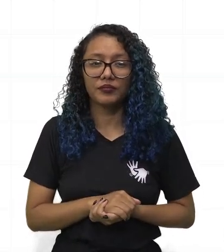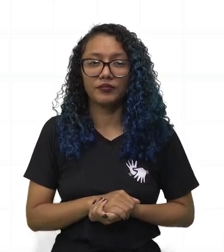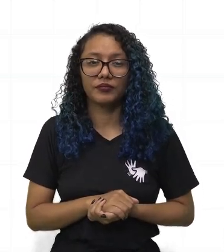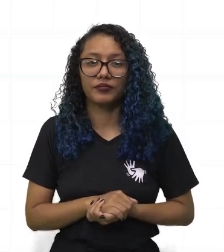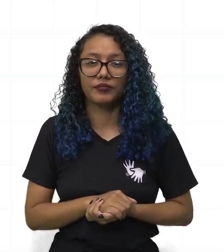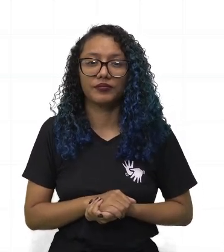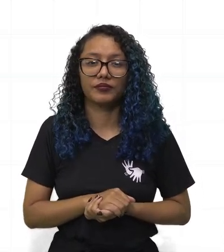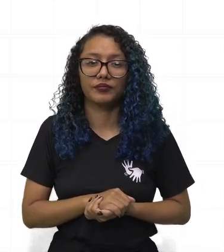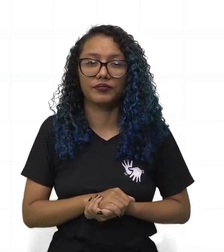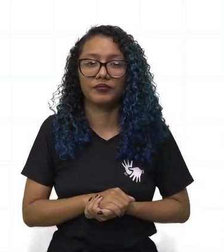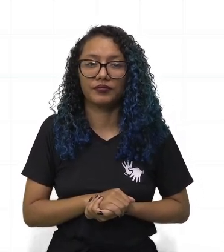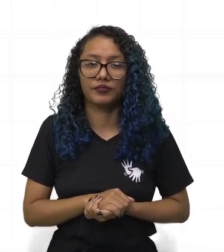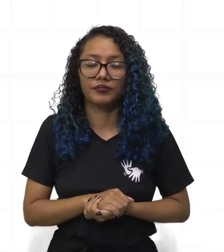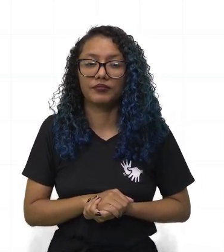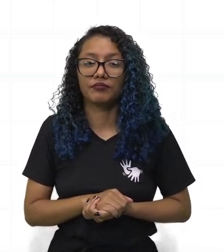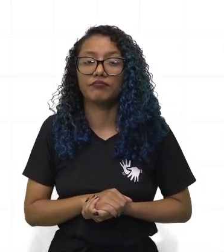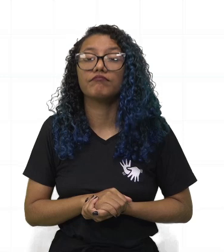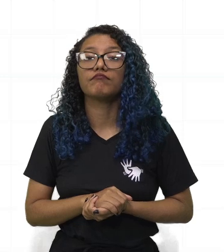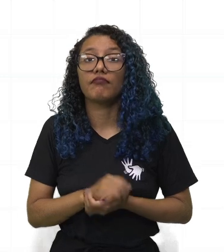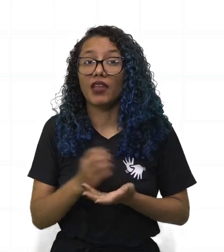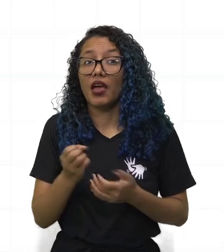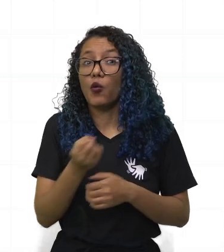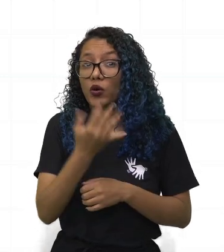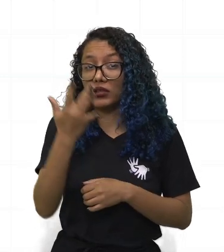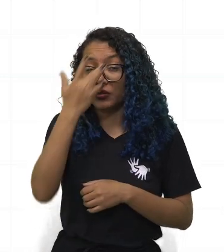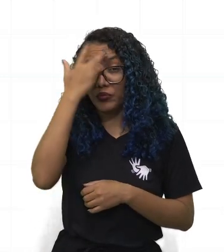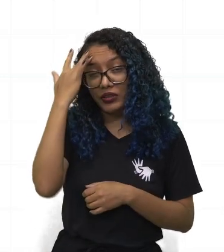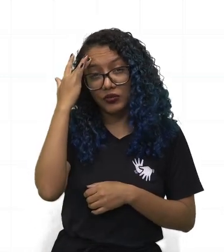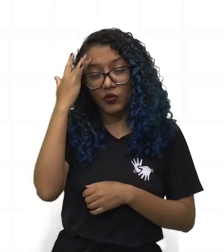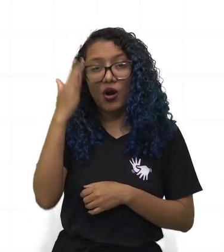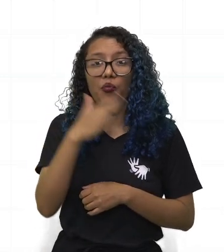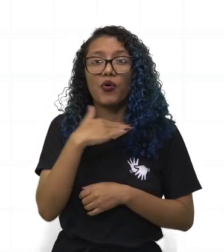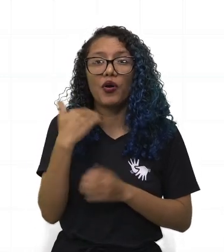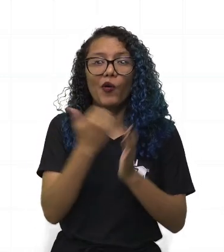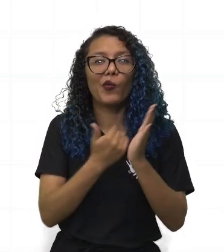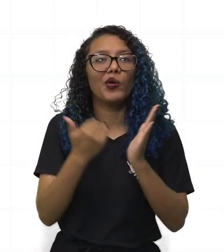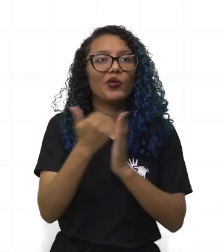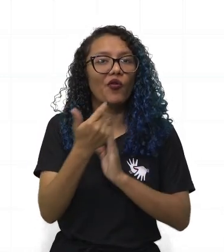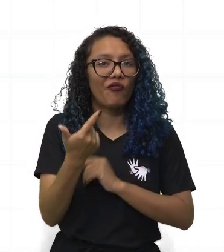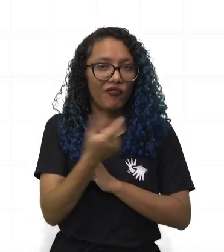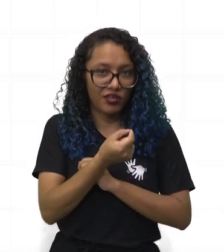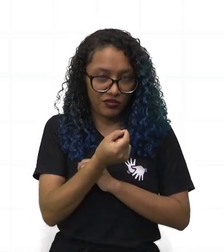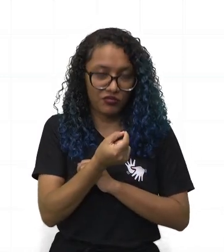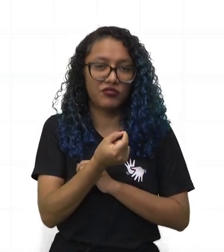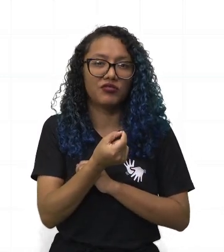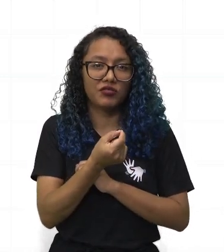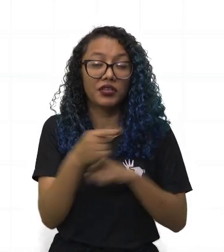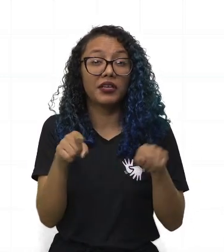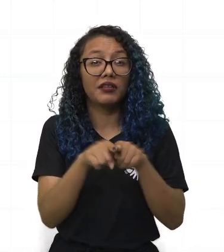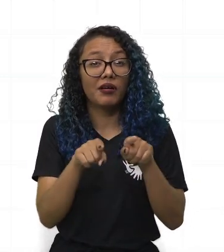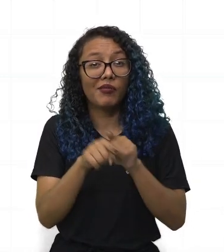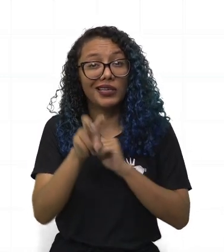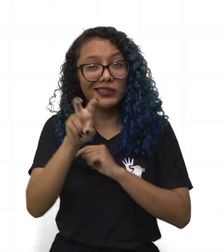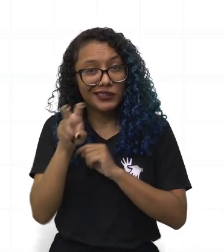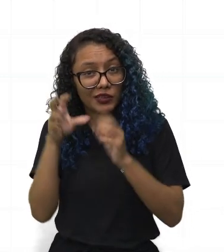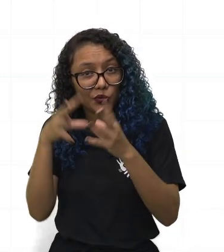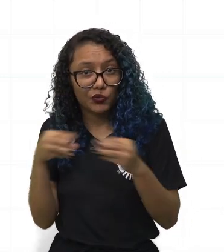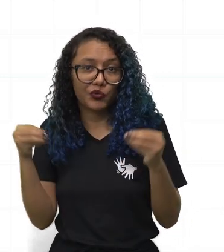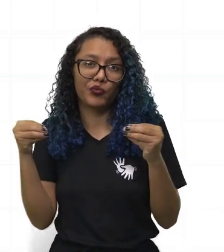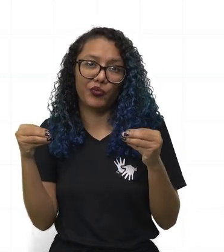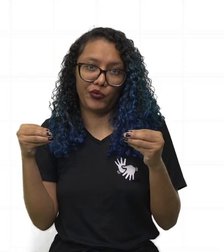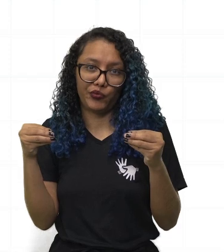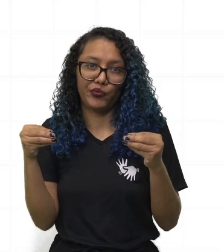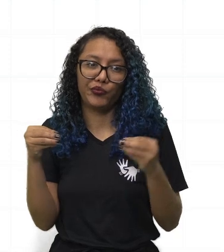que aumentou para 20 pessoas que morreram, e diz também que 5 estão desaparecidos.